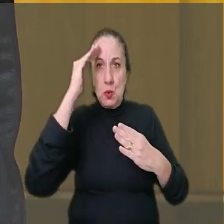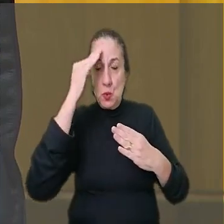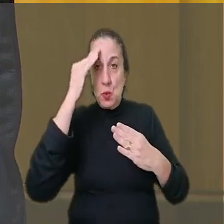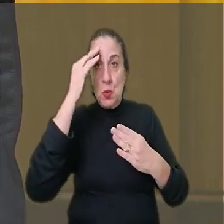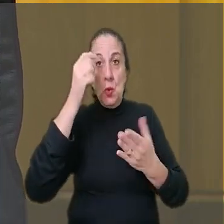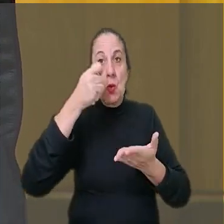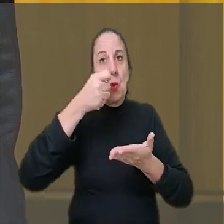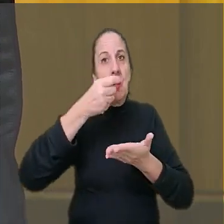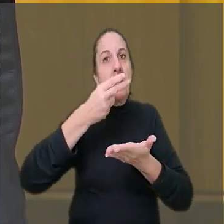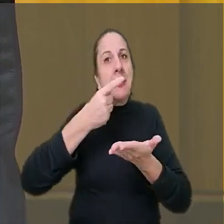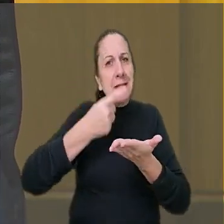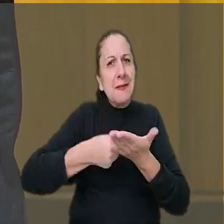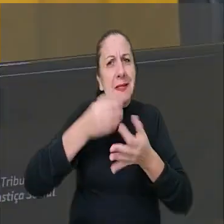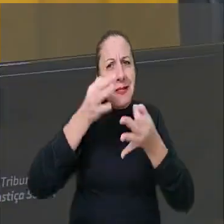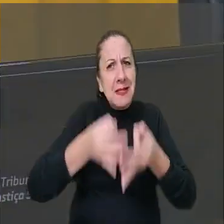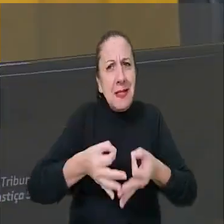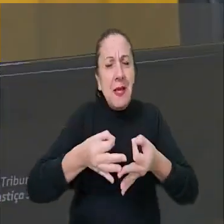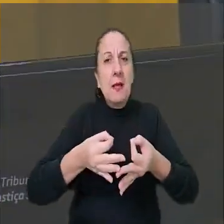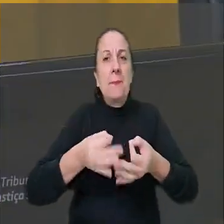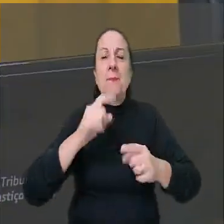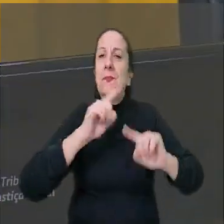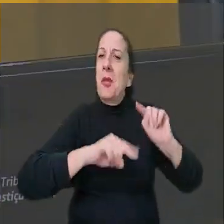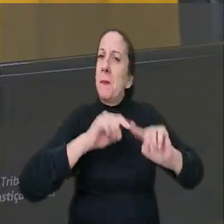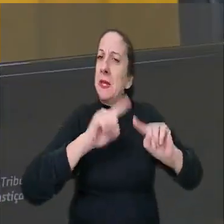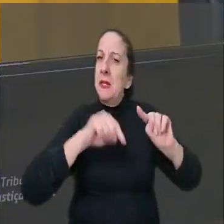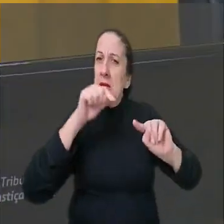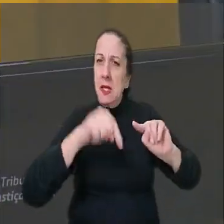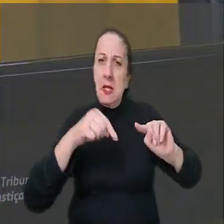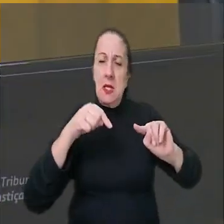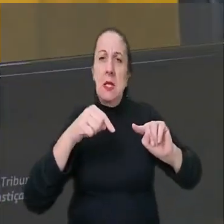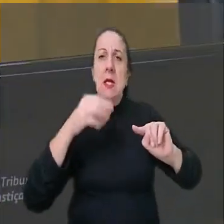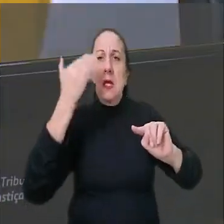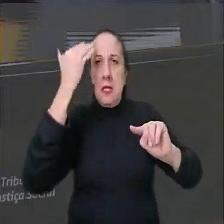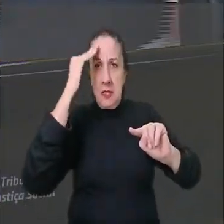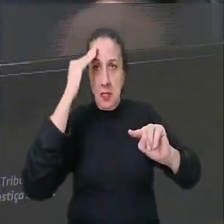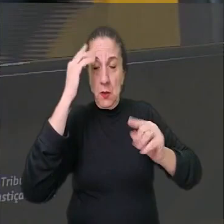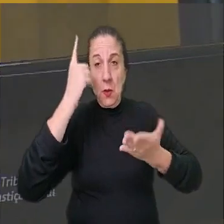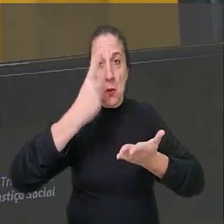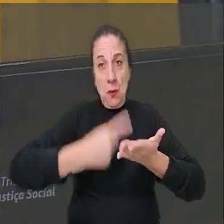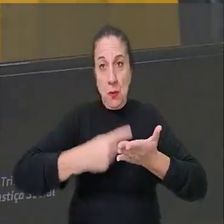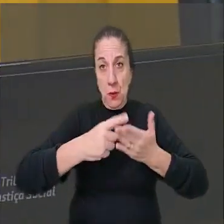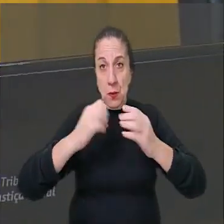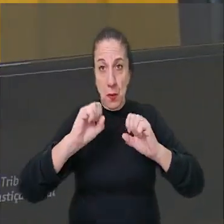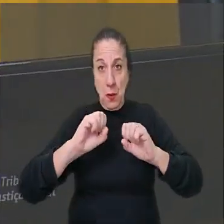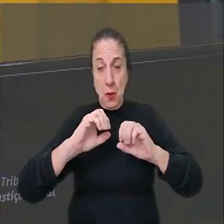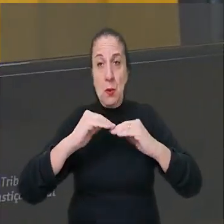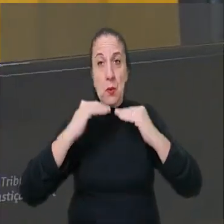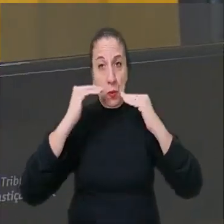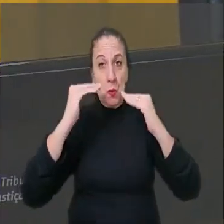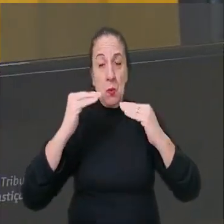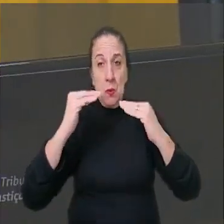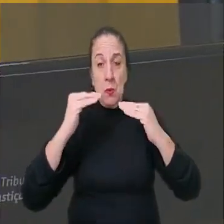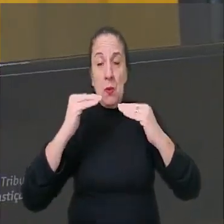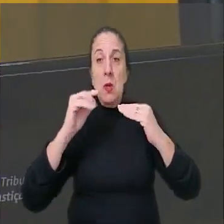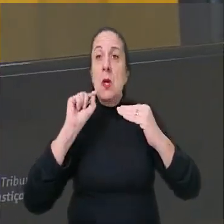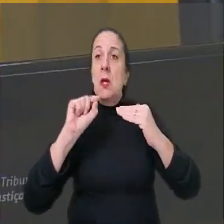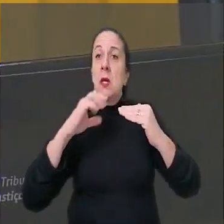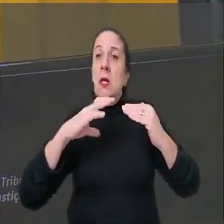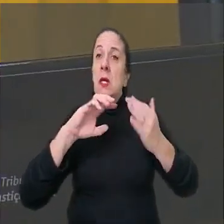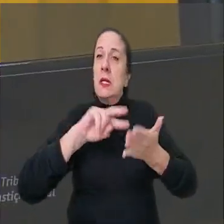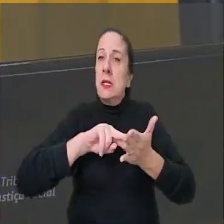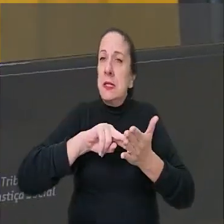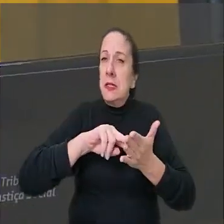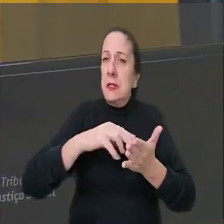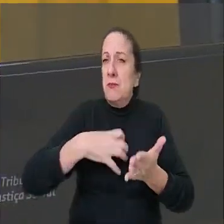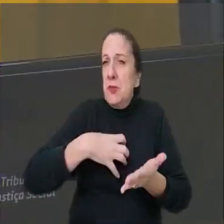entendimento consolidado sobre o tema. A matéria está pacificada nesta Corte, que adotou o entendimento firmado pelo Supremo na composição plena, no sentido